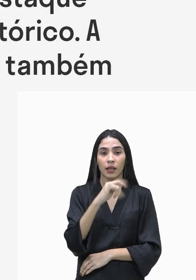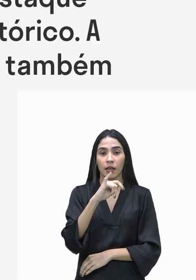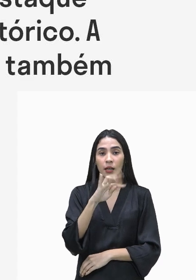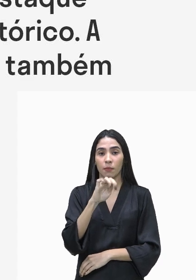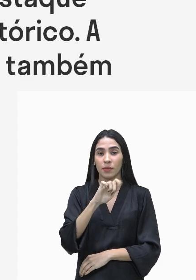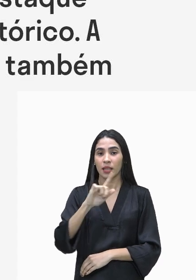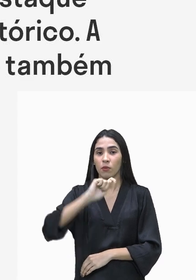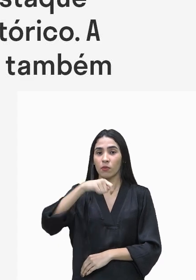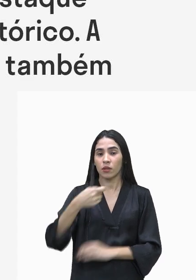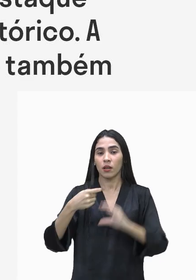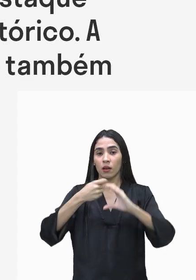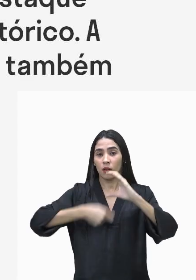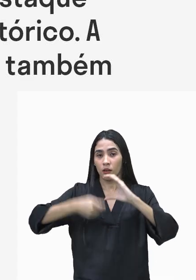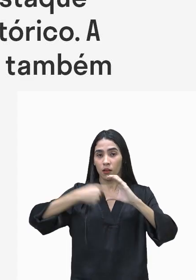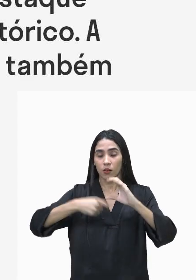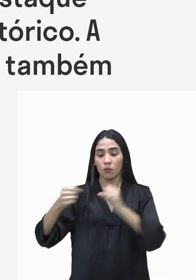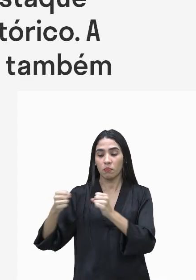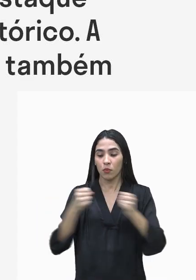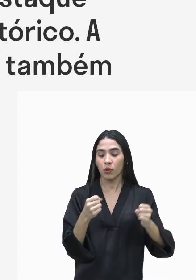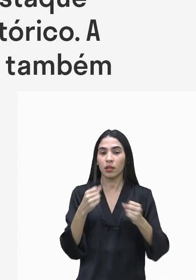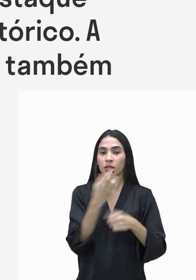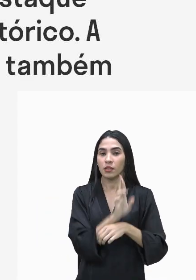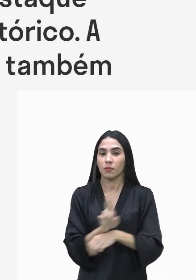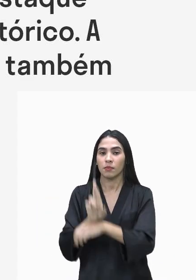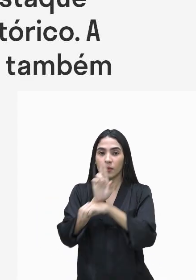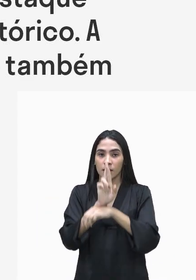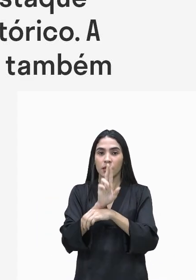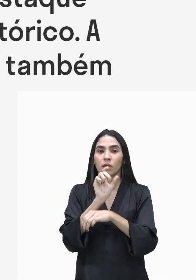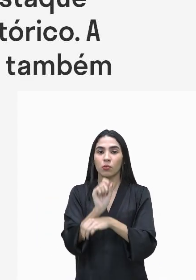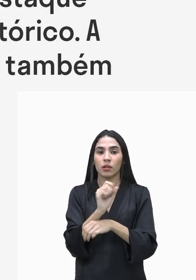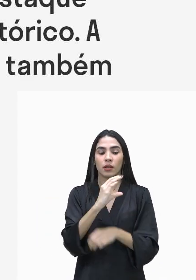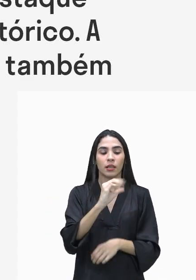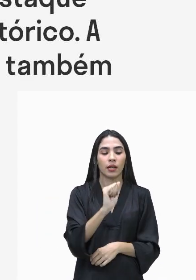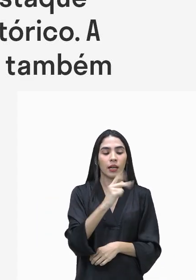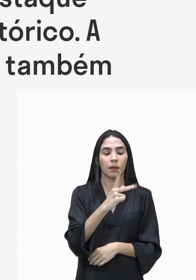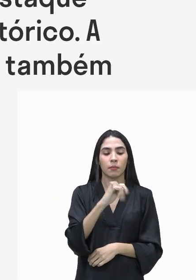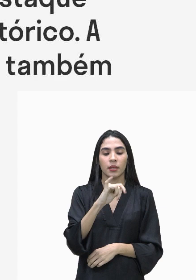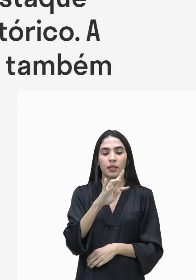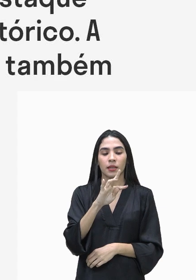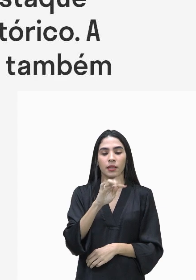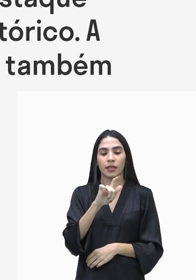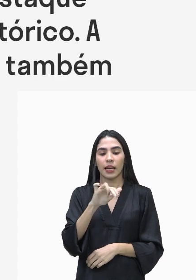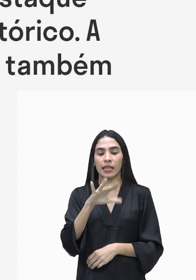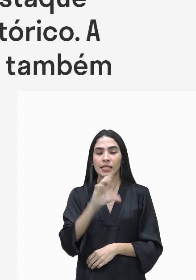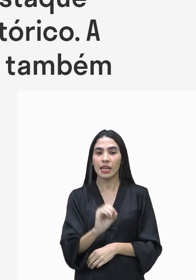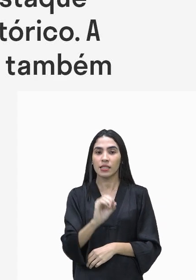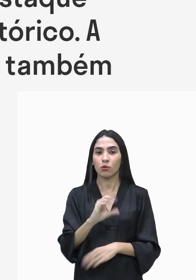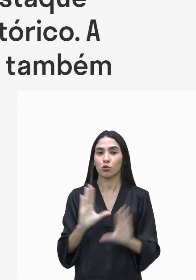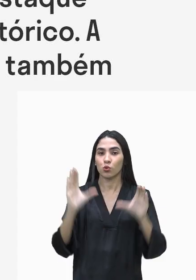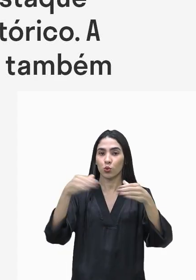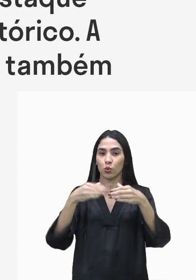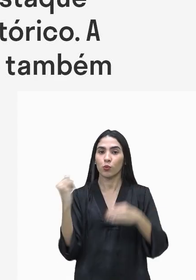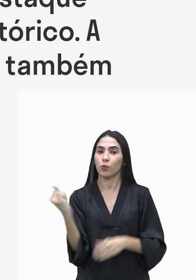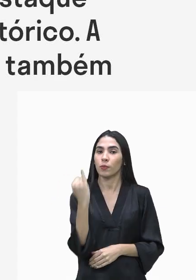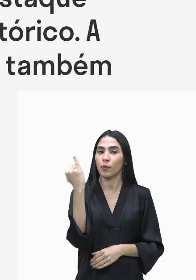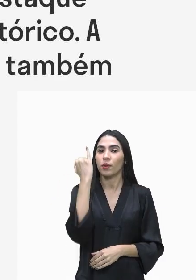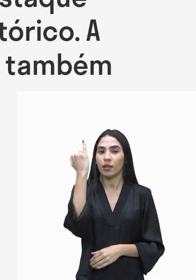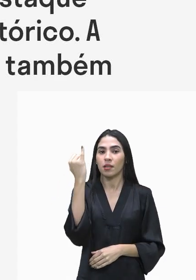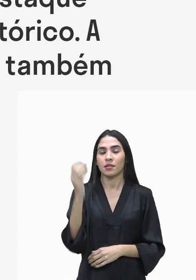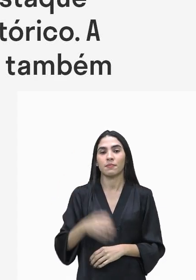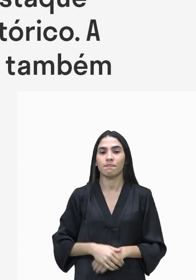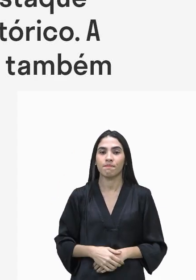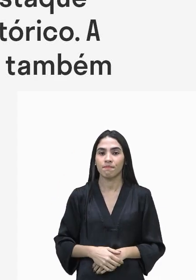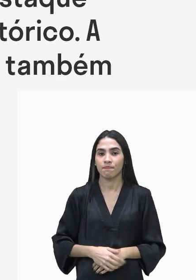capital os poderes que representam a capitalização de um ativo importante para ter-se